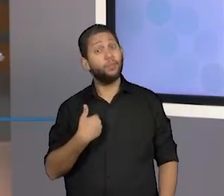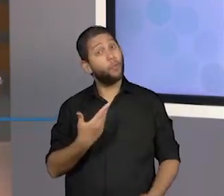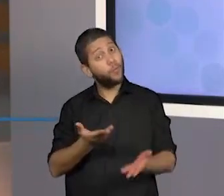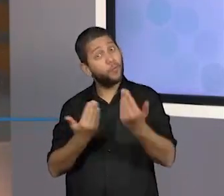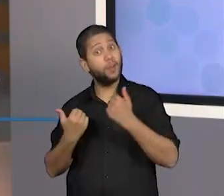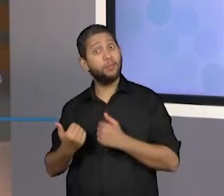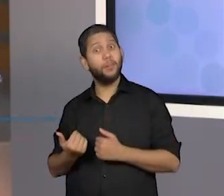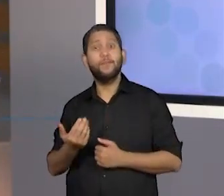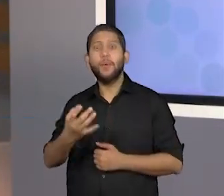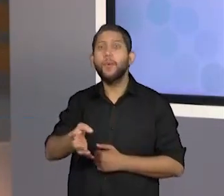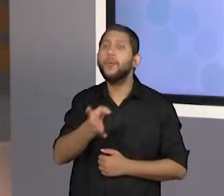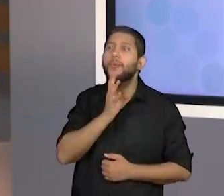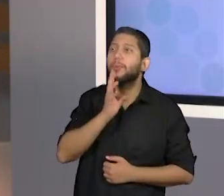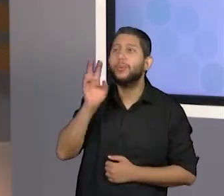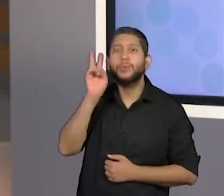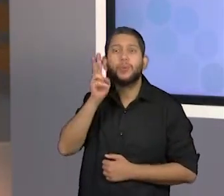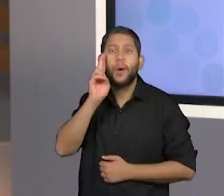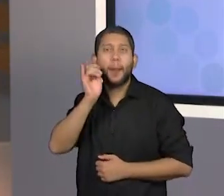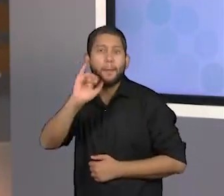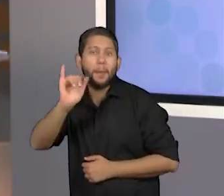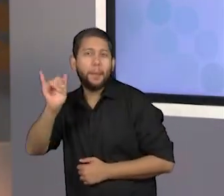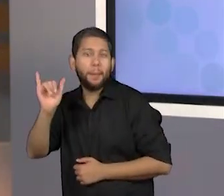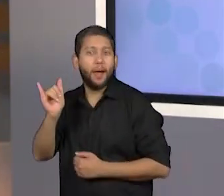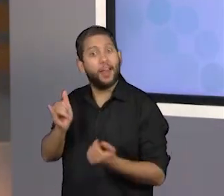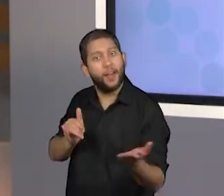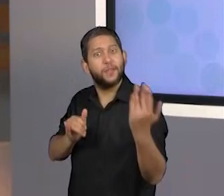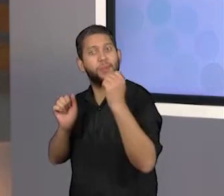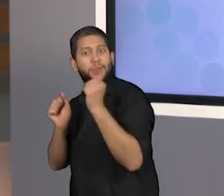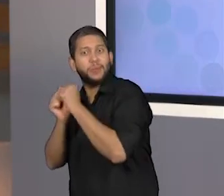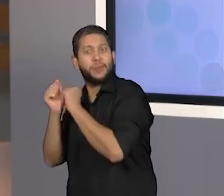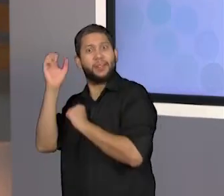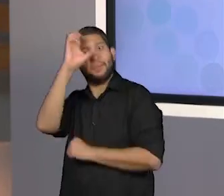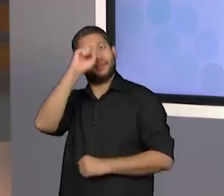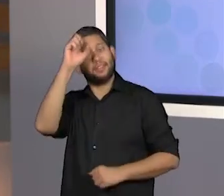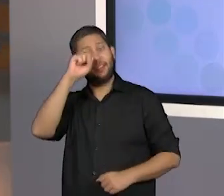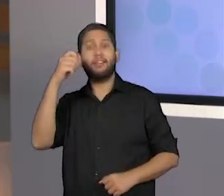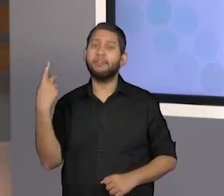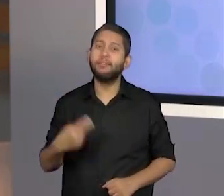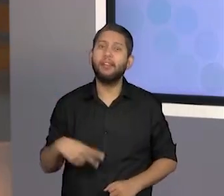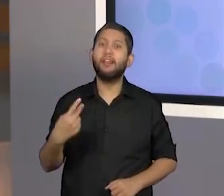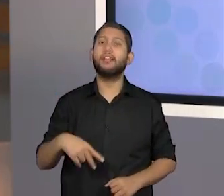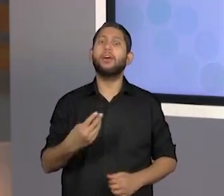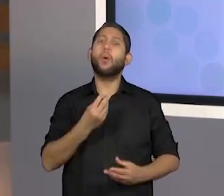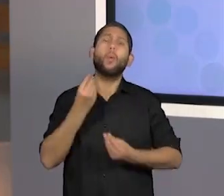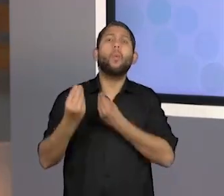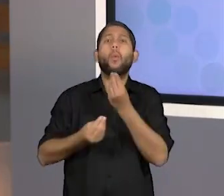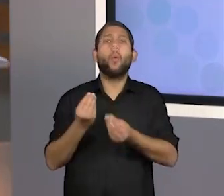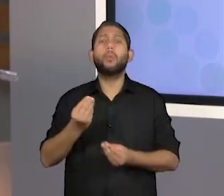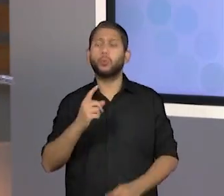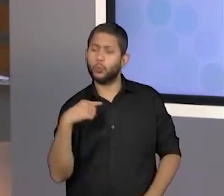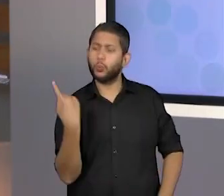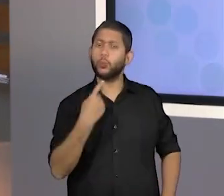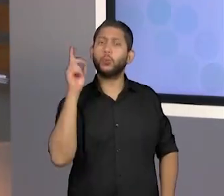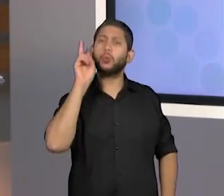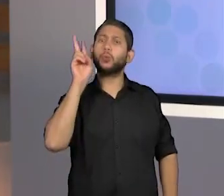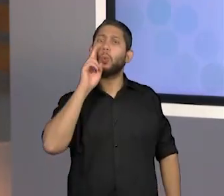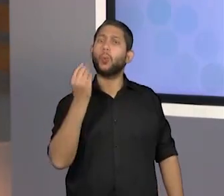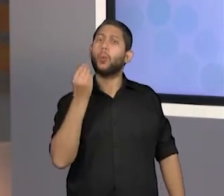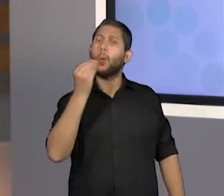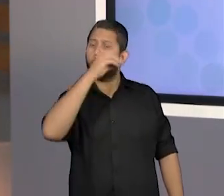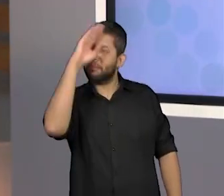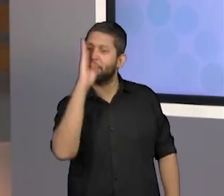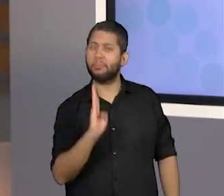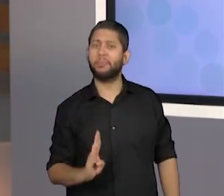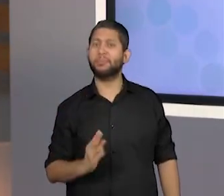na história. E hoje vamos aprender um pouco mais da nossa história, porque é contando história que a gente vai construindo a história do Brasil.